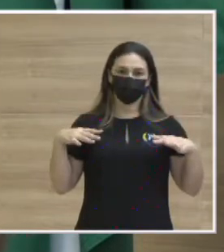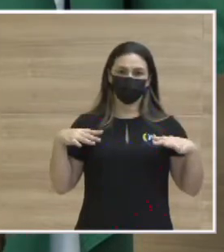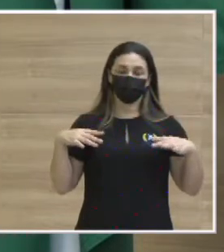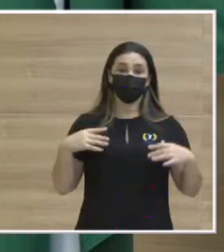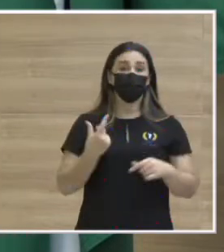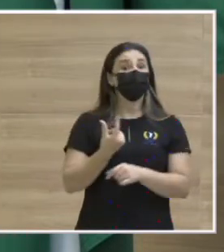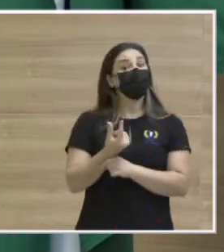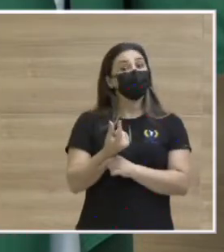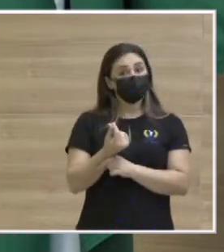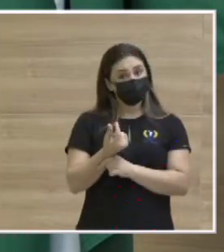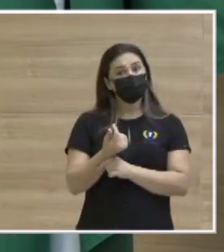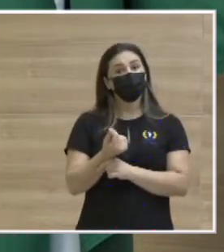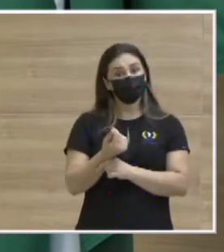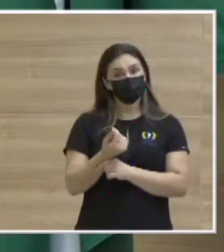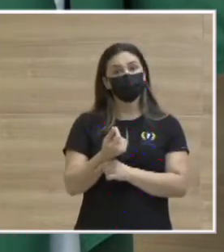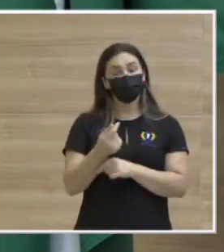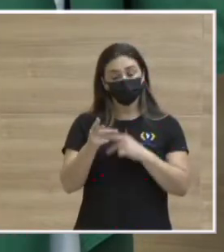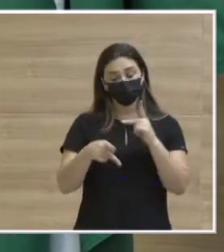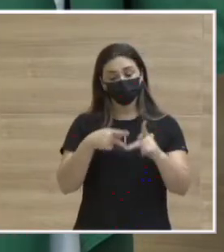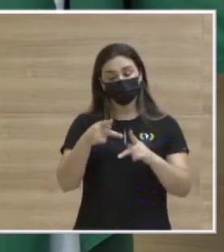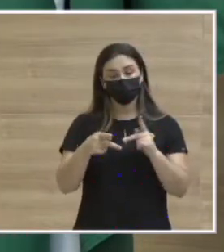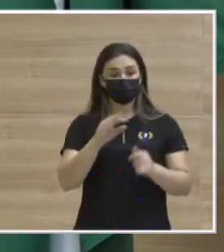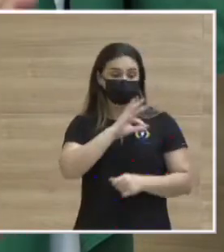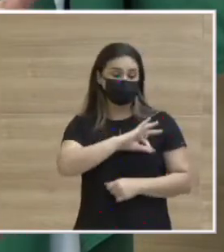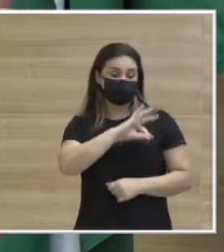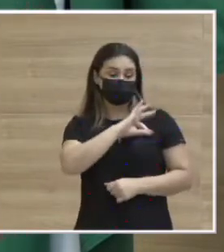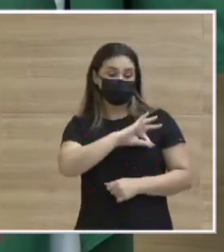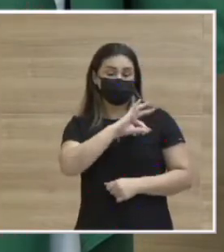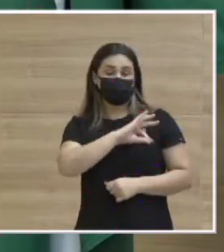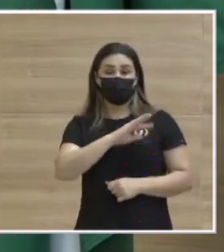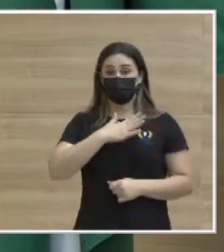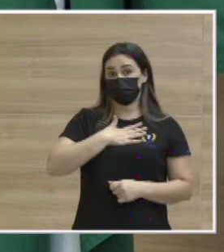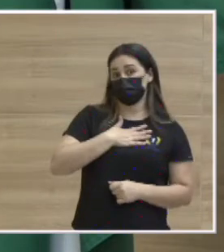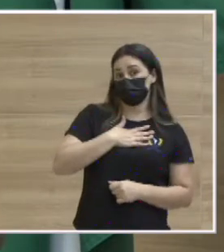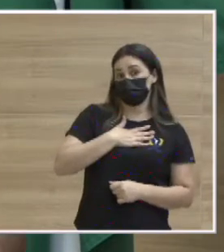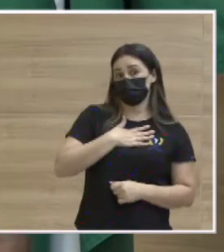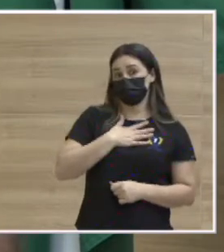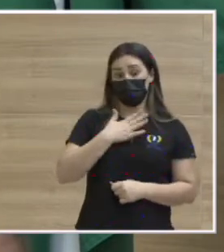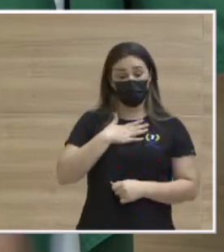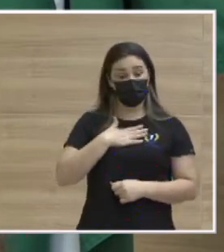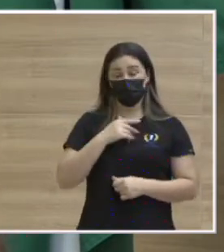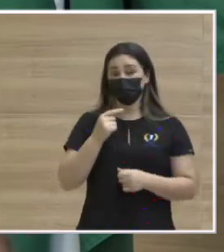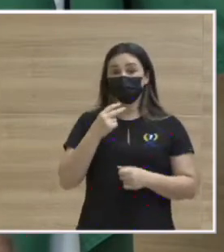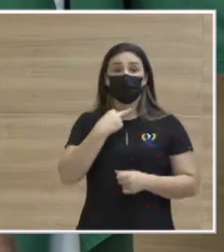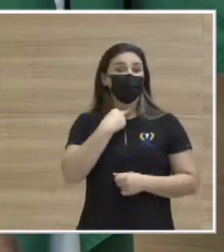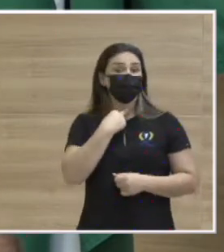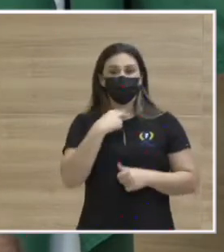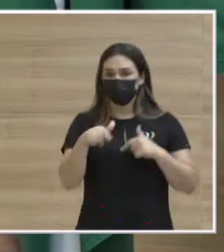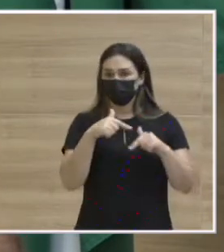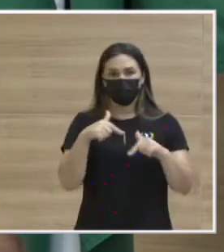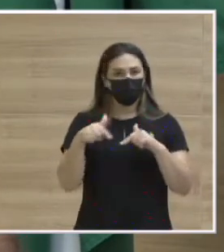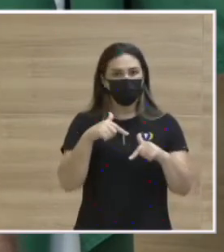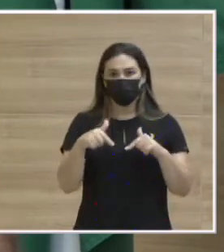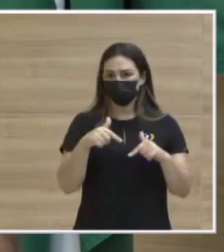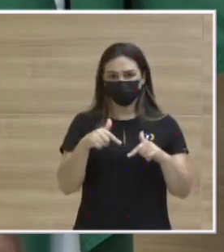Dinheiro da população, sendo queimado, incinerado, pela desordem,